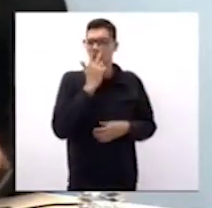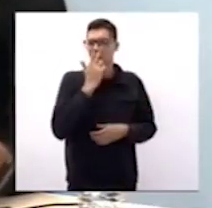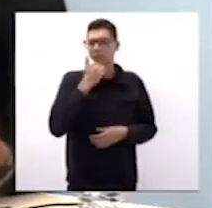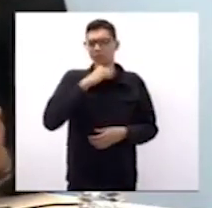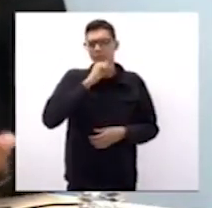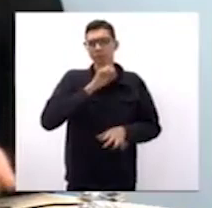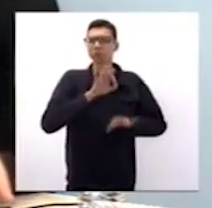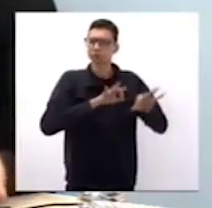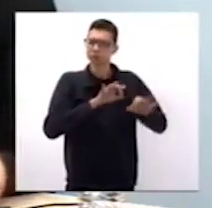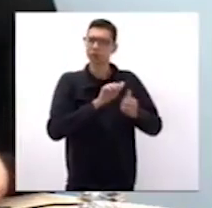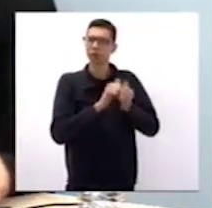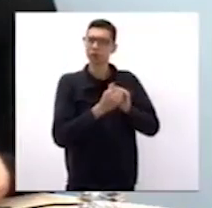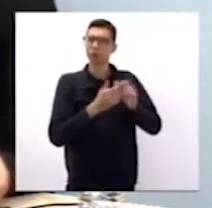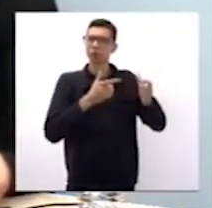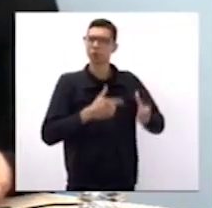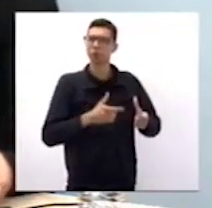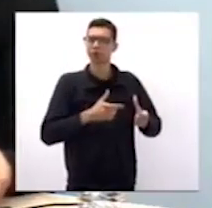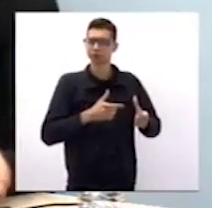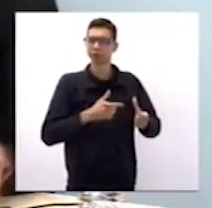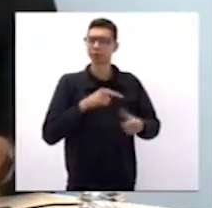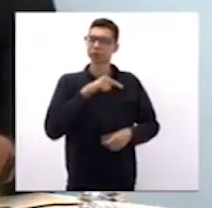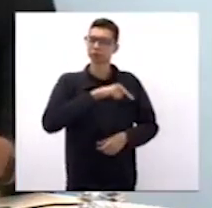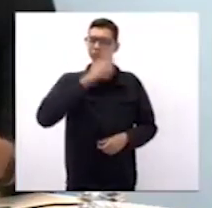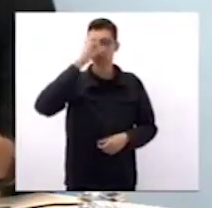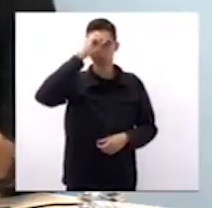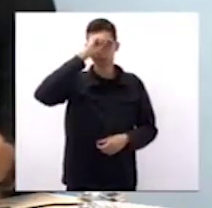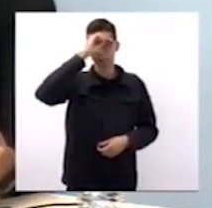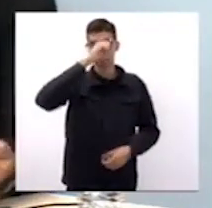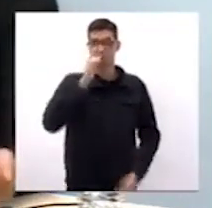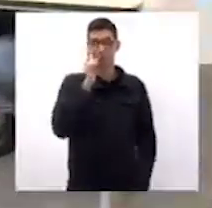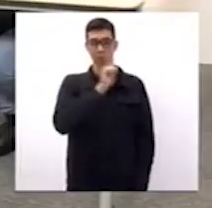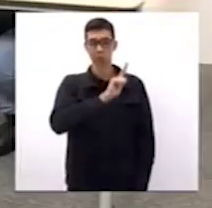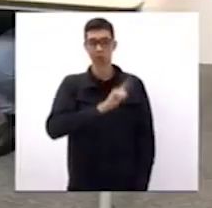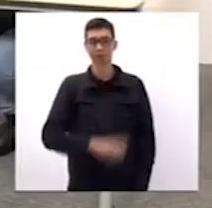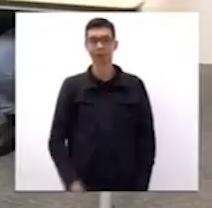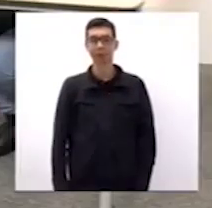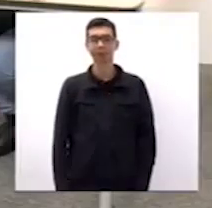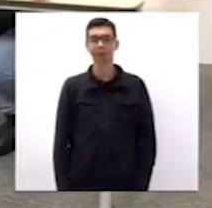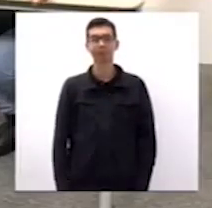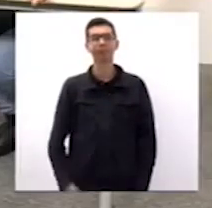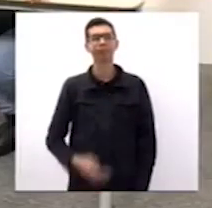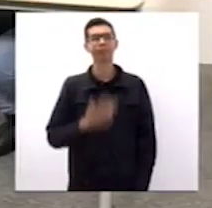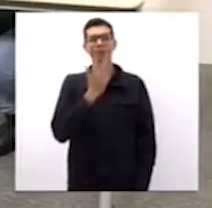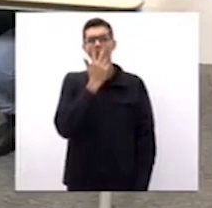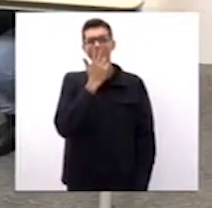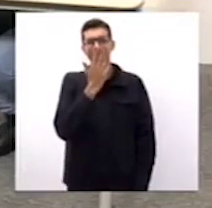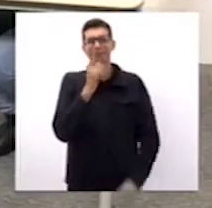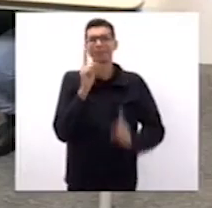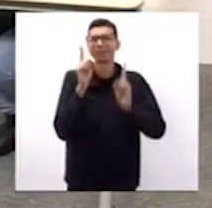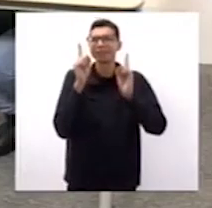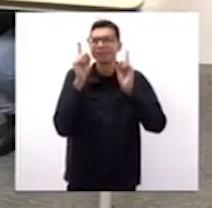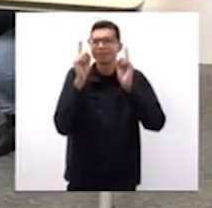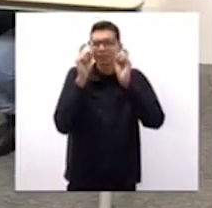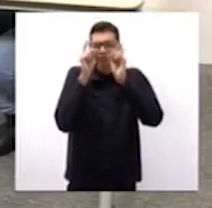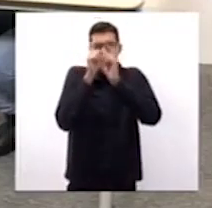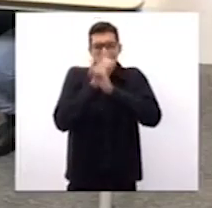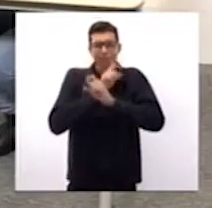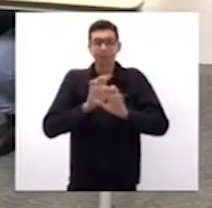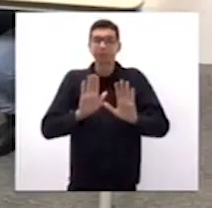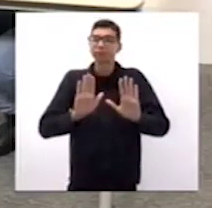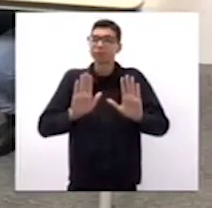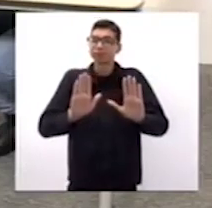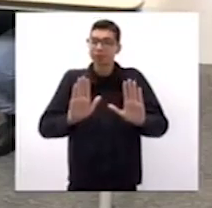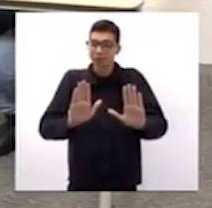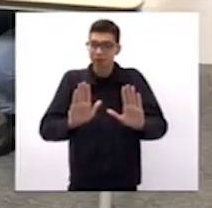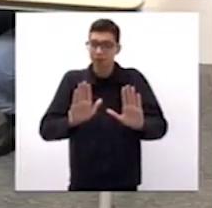ele consiga ter esse aprendizado. Então, assim, parece que está tudo muito difícil, mas os